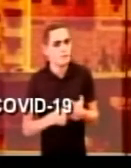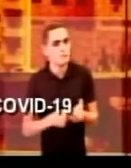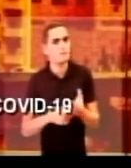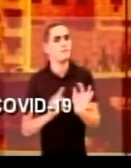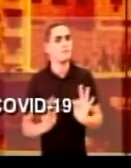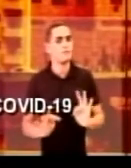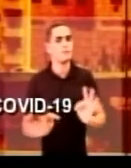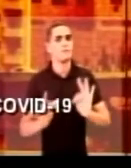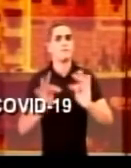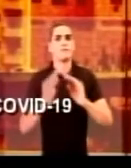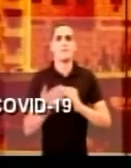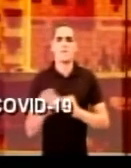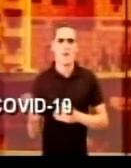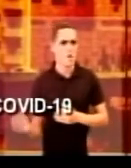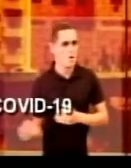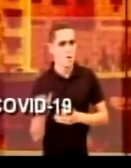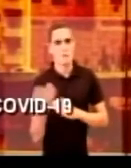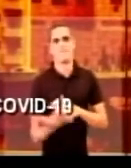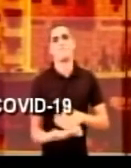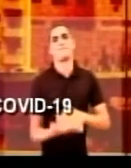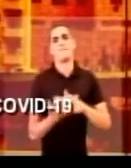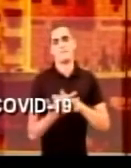é fundamental para que